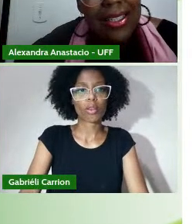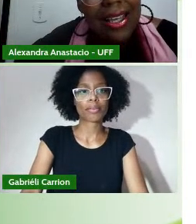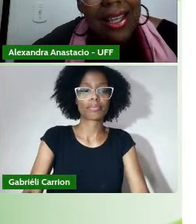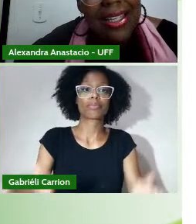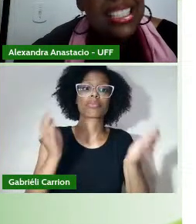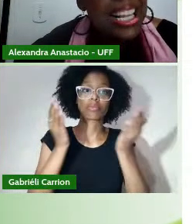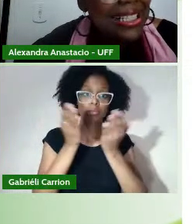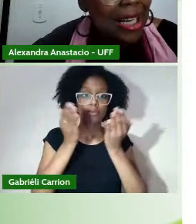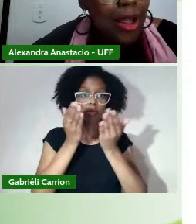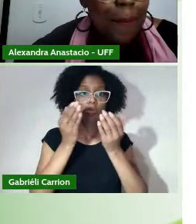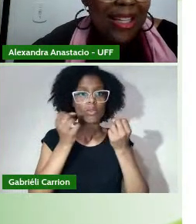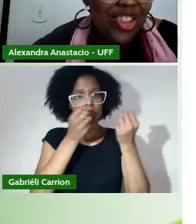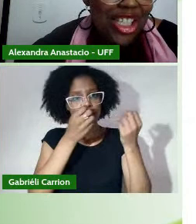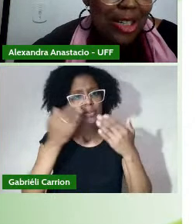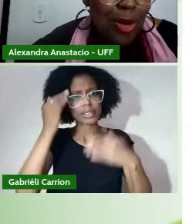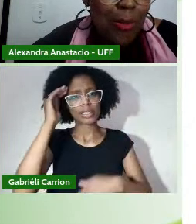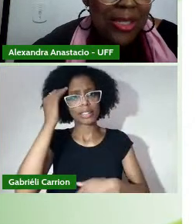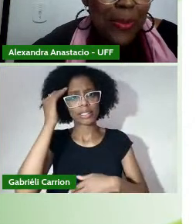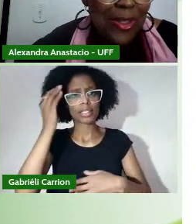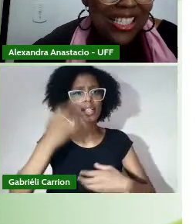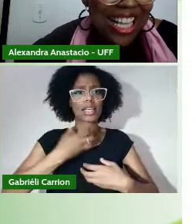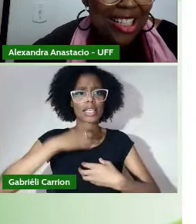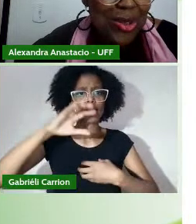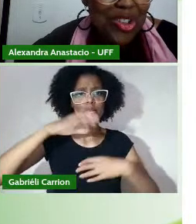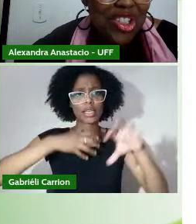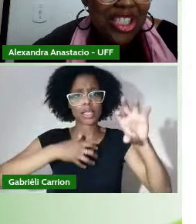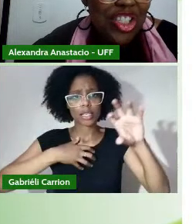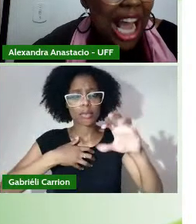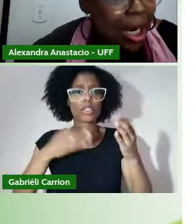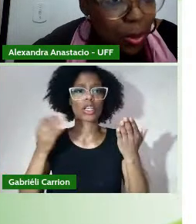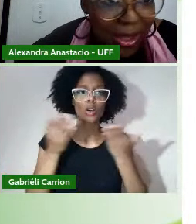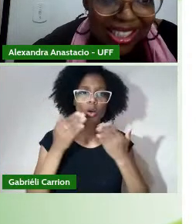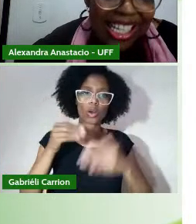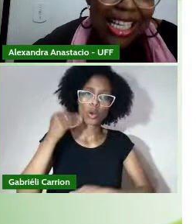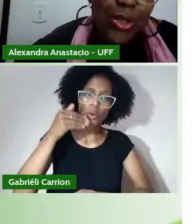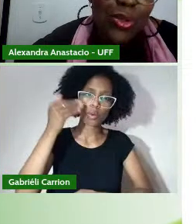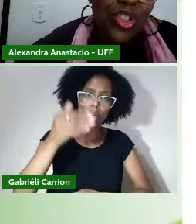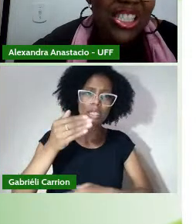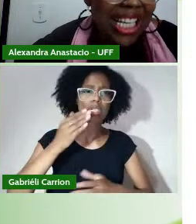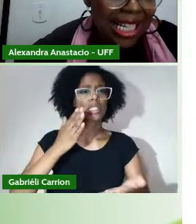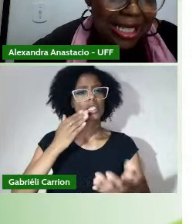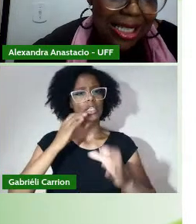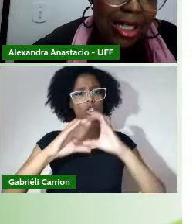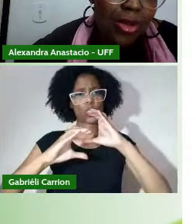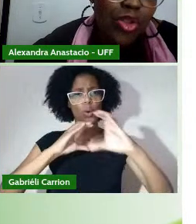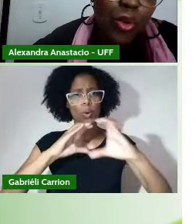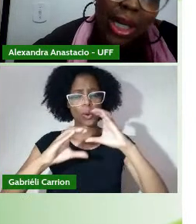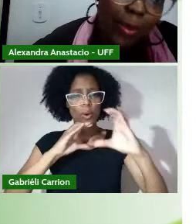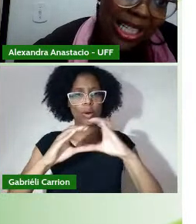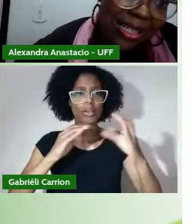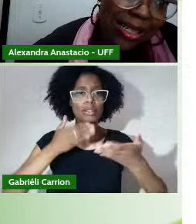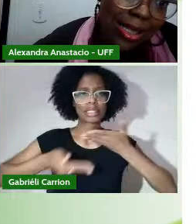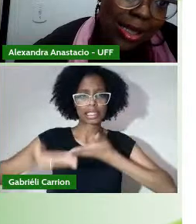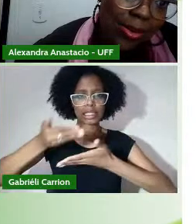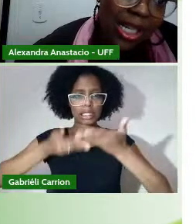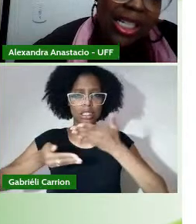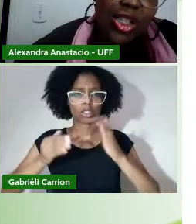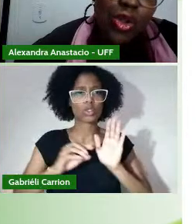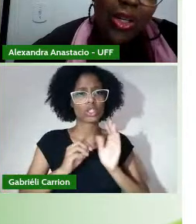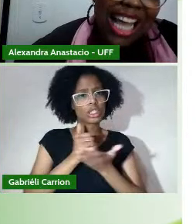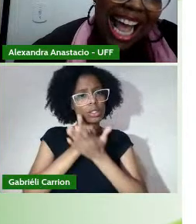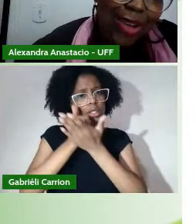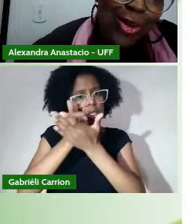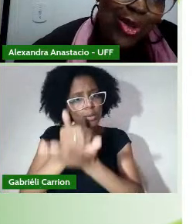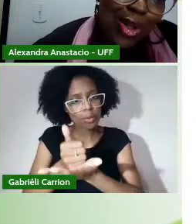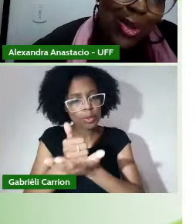Agora, entendendo a empatia como esse processo de diálogo intenso, de interação, de colaboração,